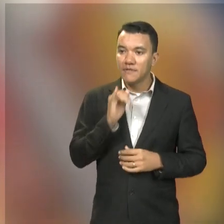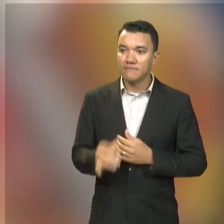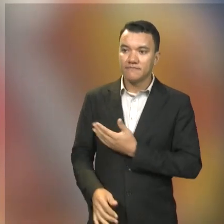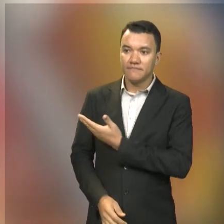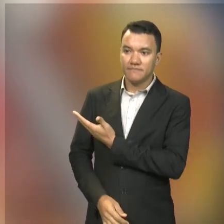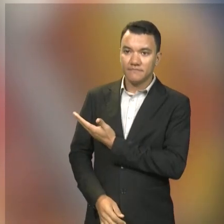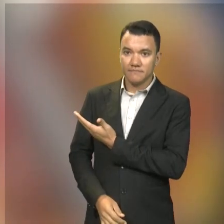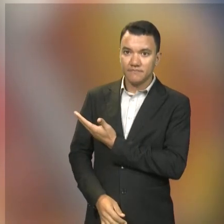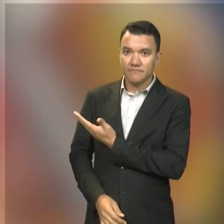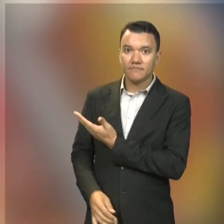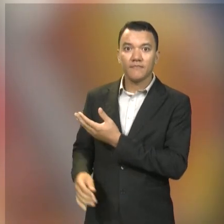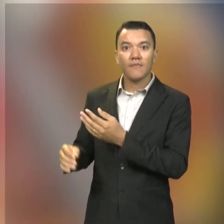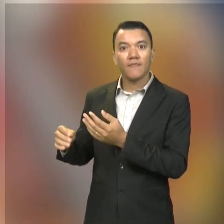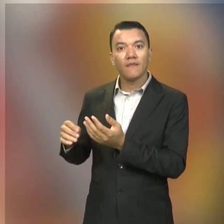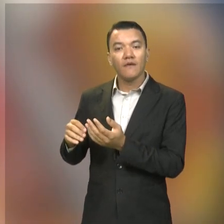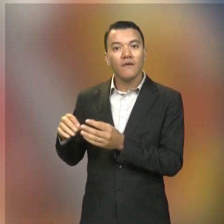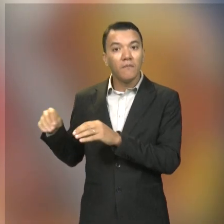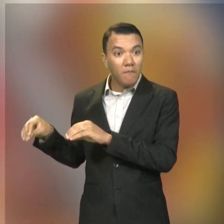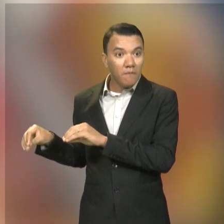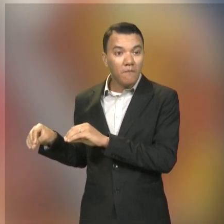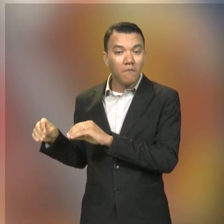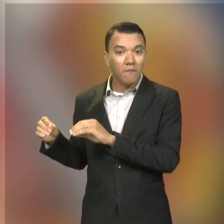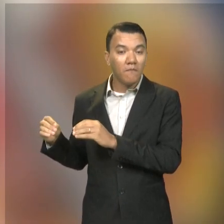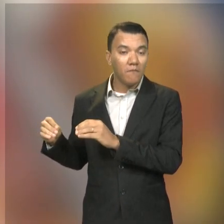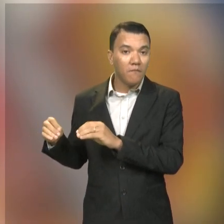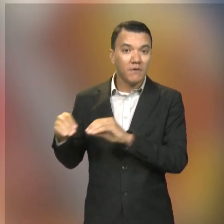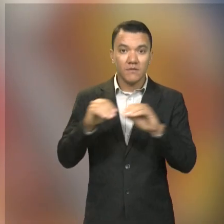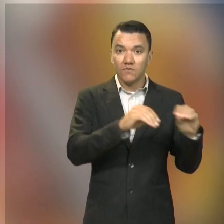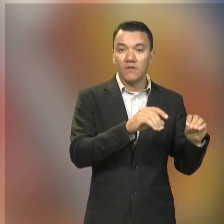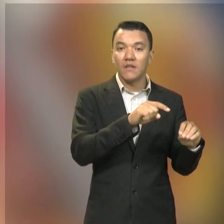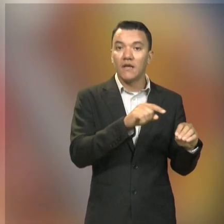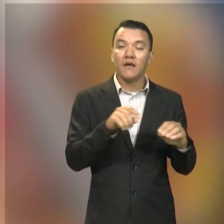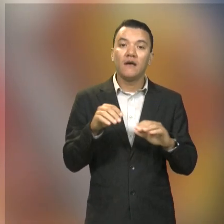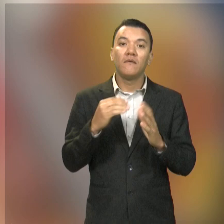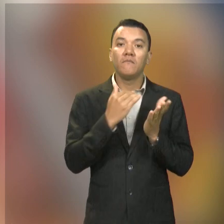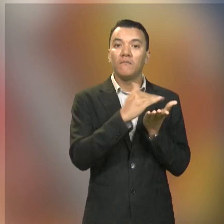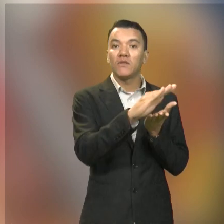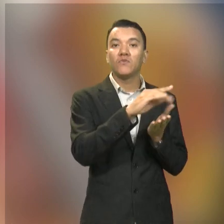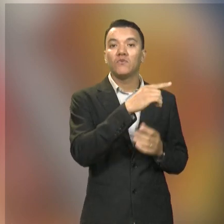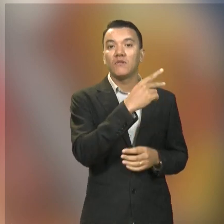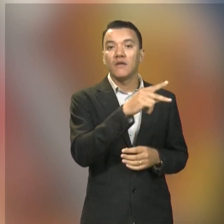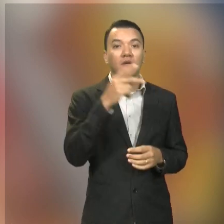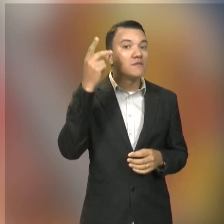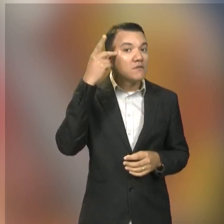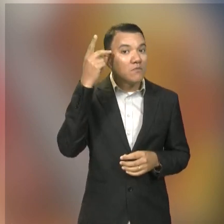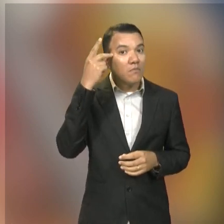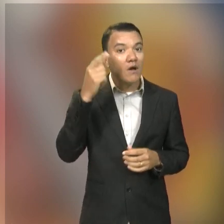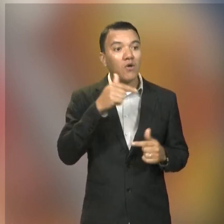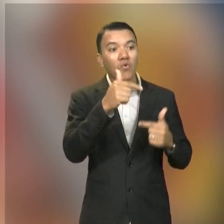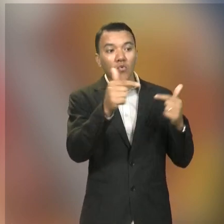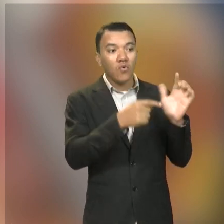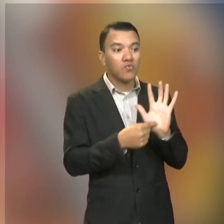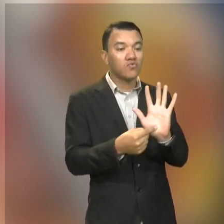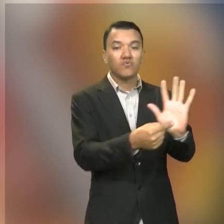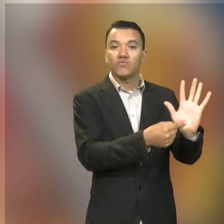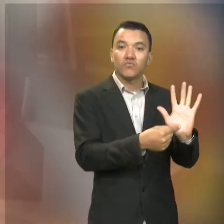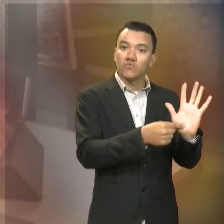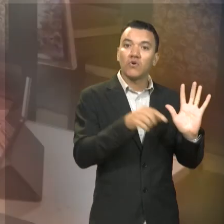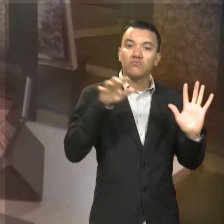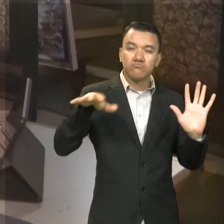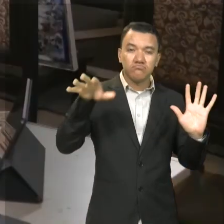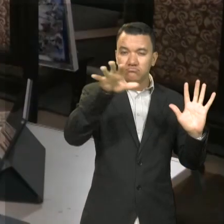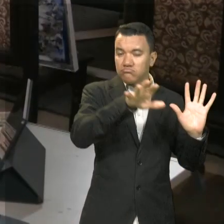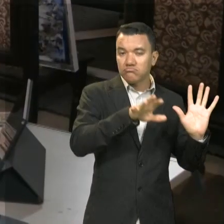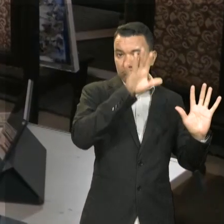São Paulo, onde fará parte de uma exposição ao lado de obras de outros artistas de diferentes regiões do